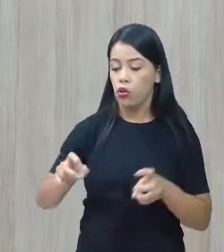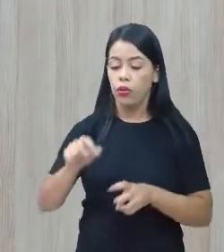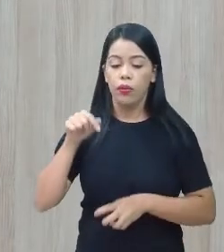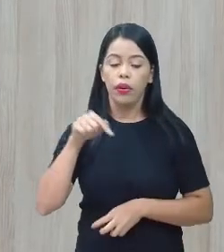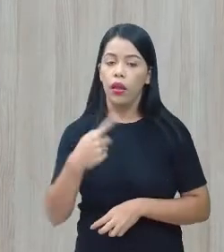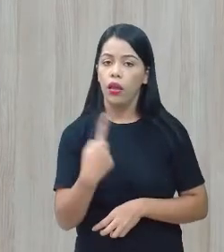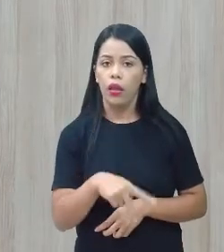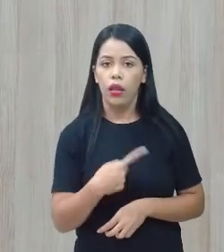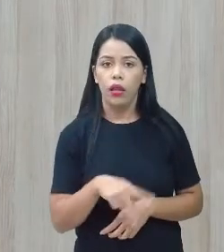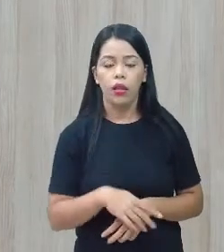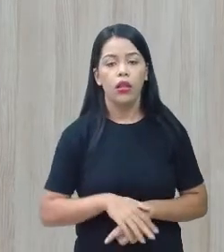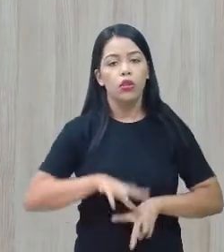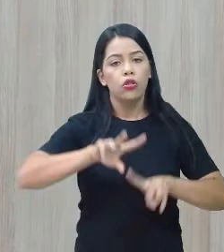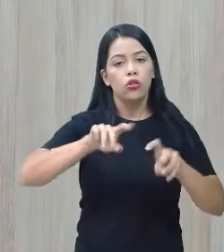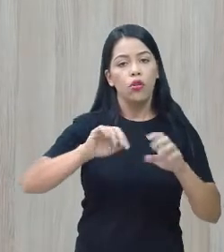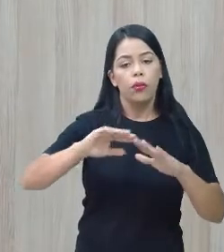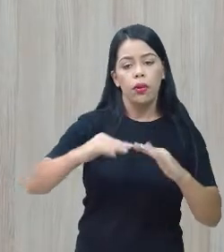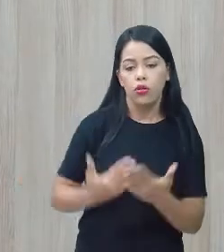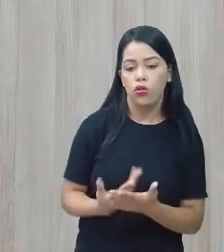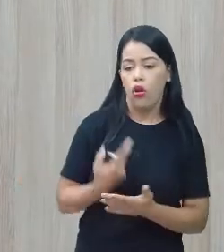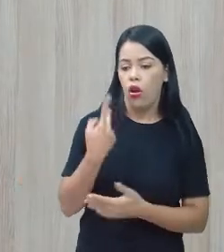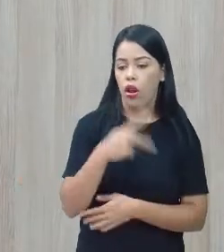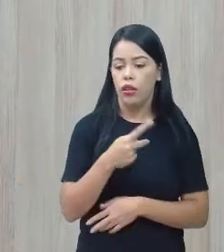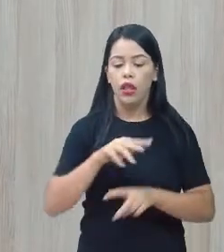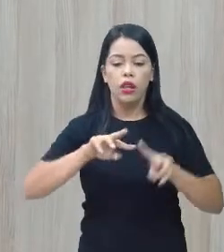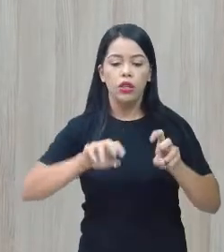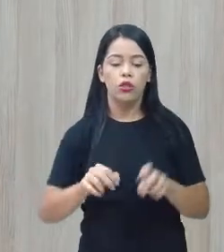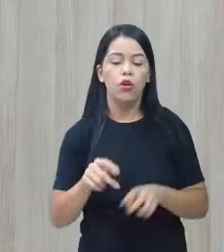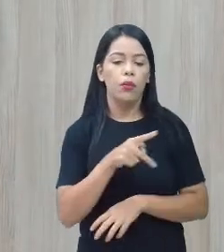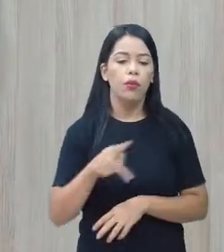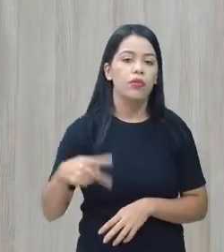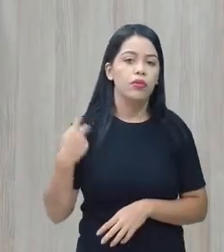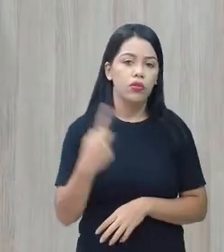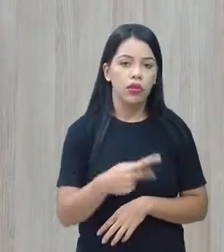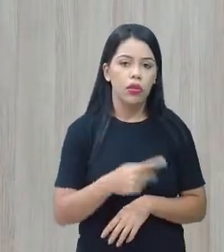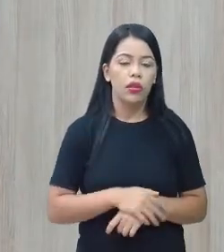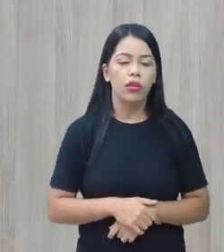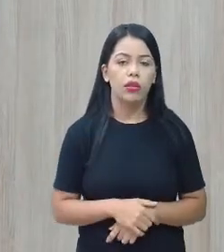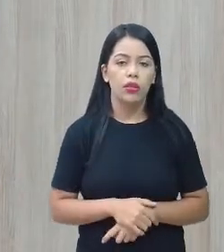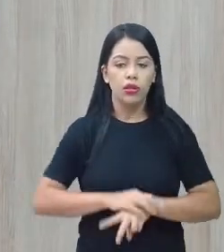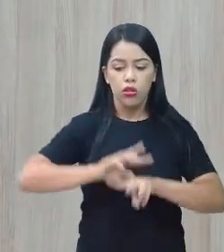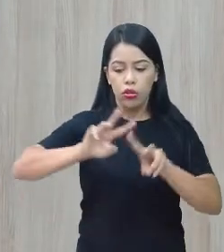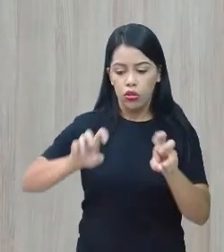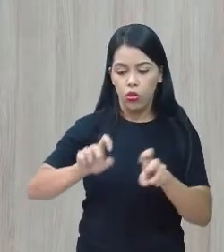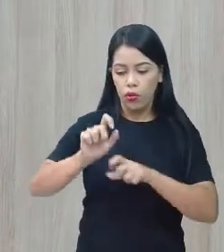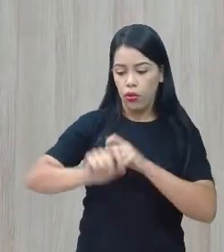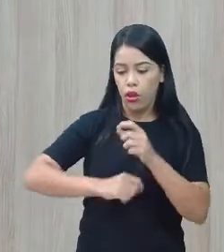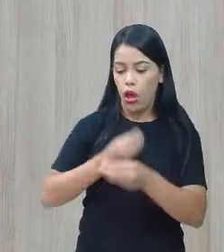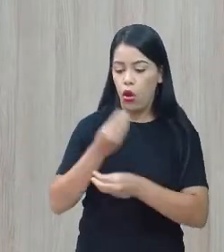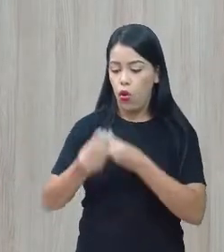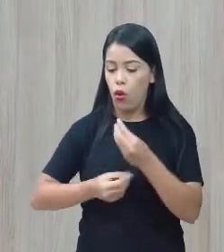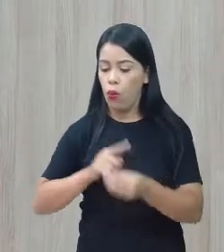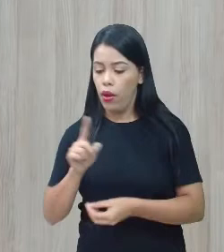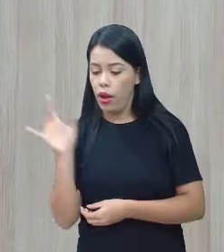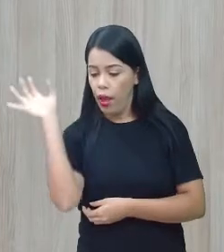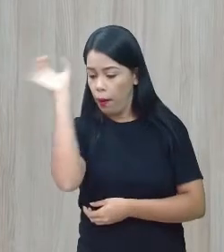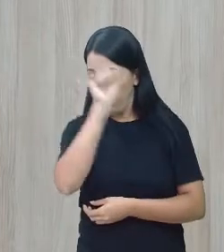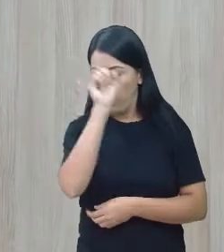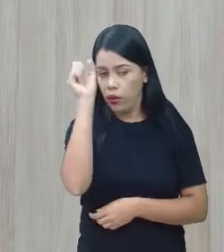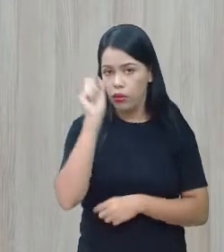ele, sobre a escola dele, sobre o professor dele, sobre como ele aprendeu,